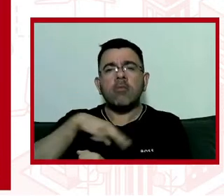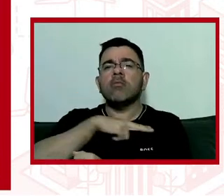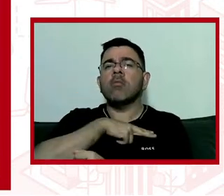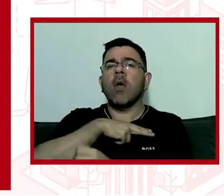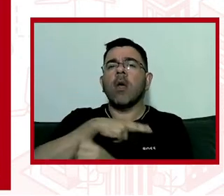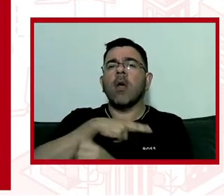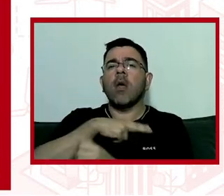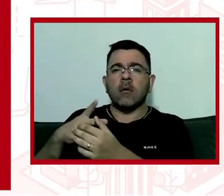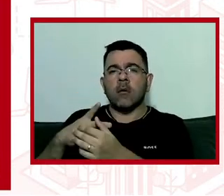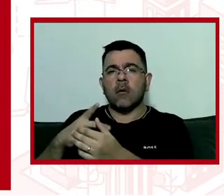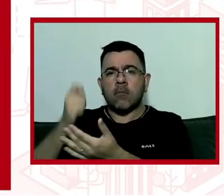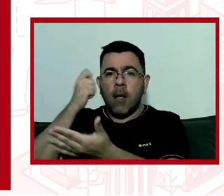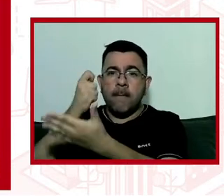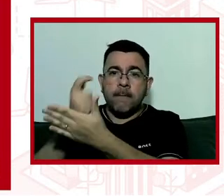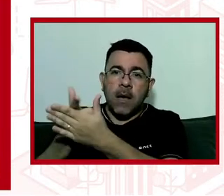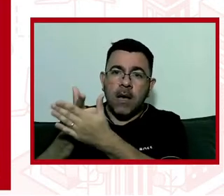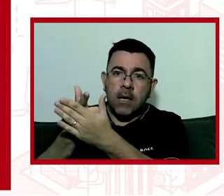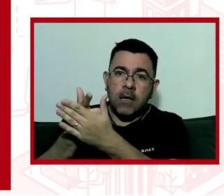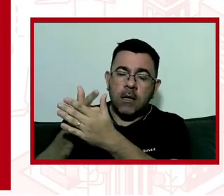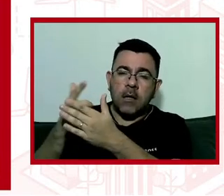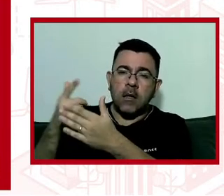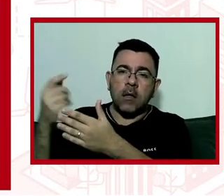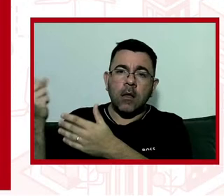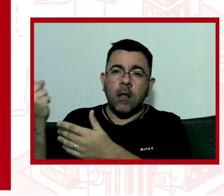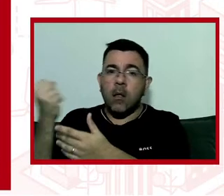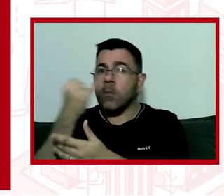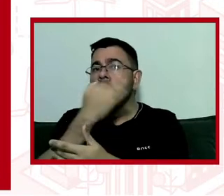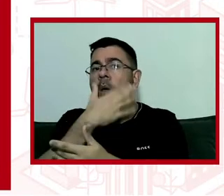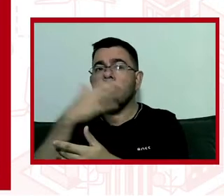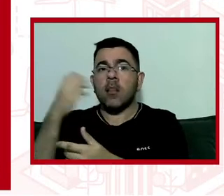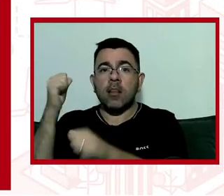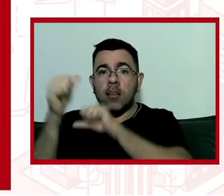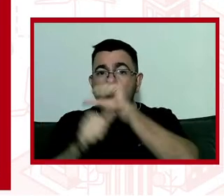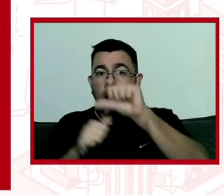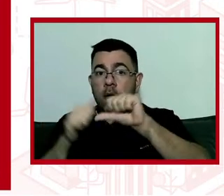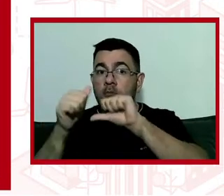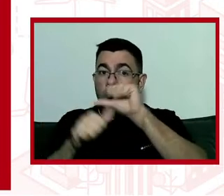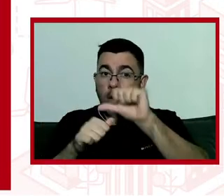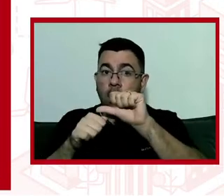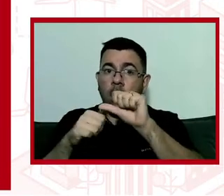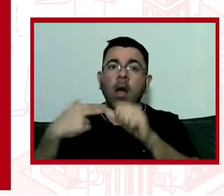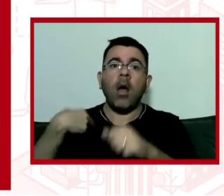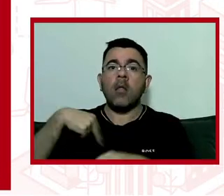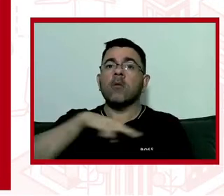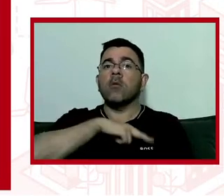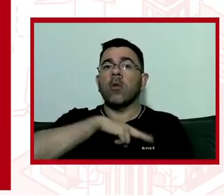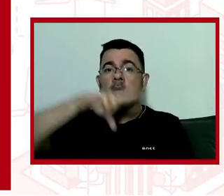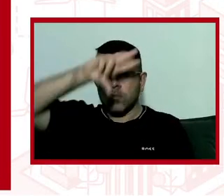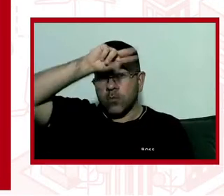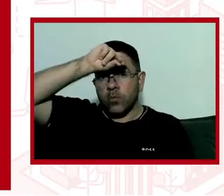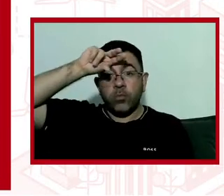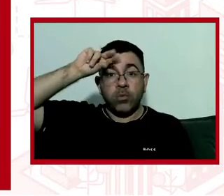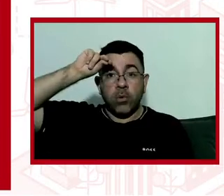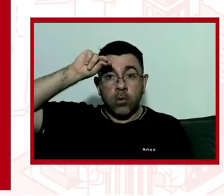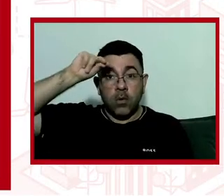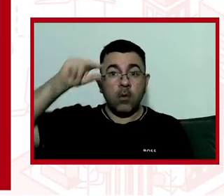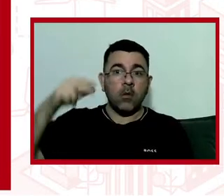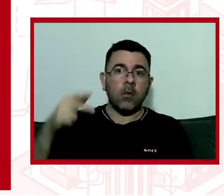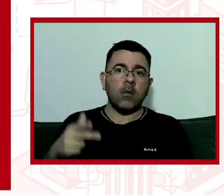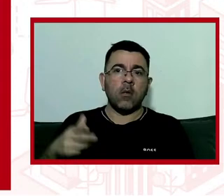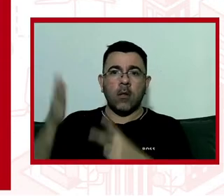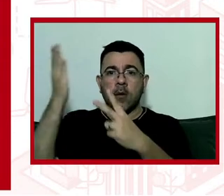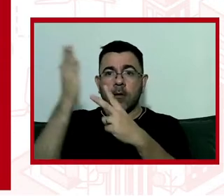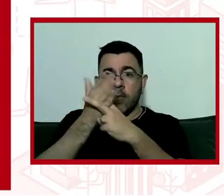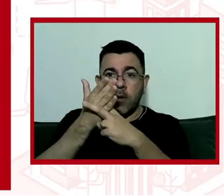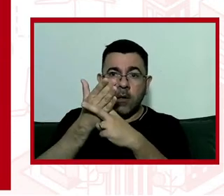algumas soluções por inovação aberta eh e quando a gente contrata a gente incuba né a gente coloca chega a r milhão